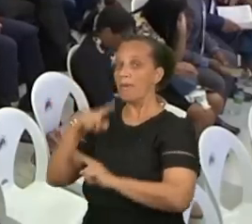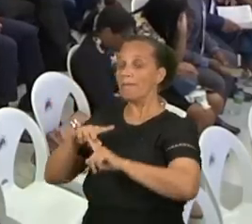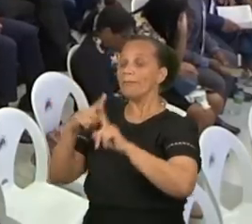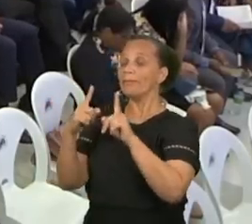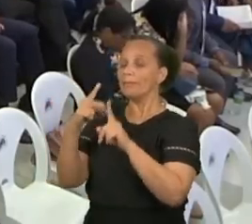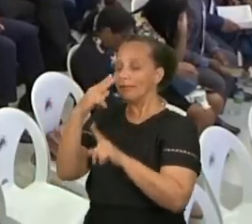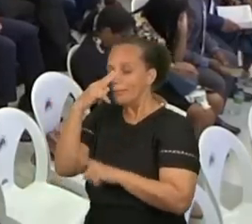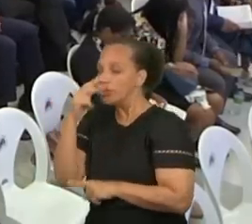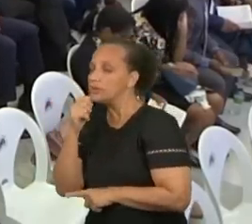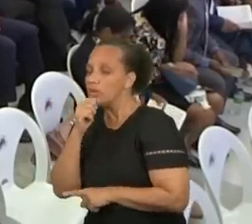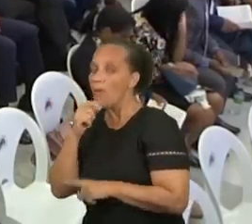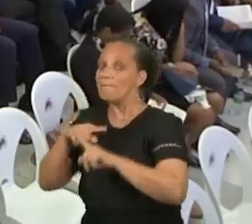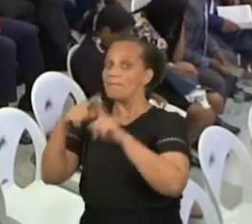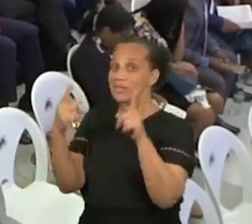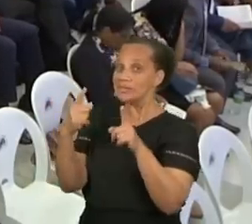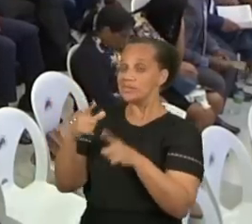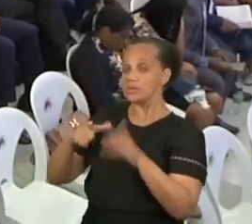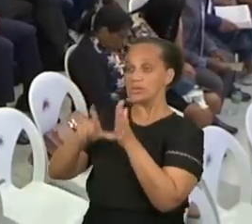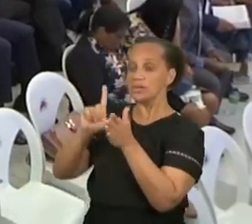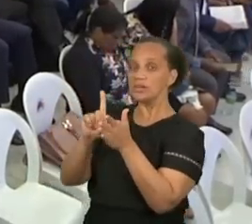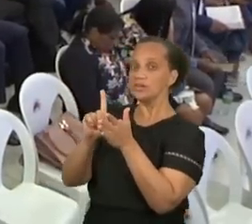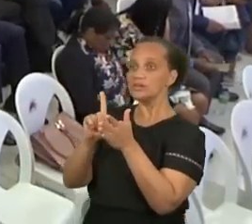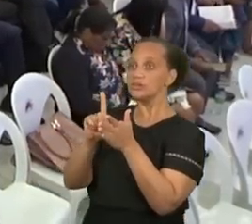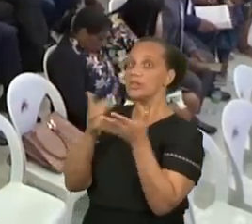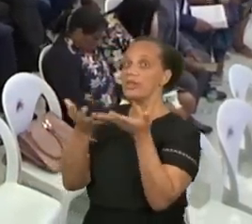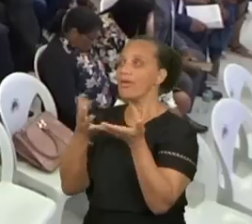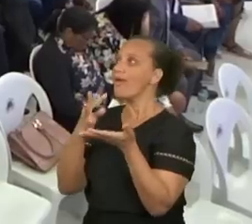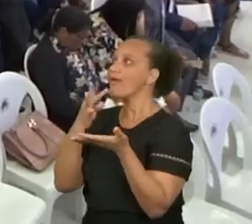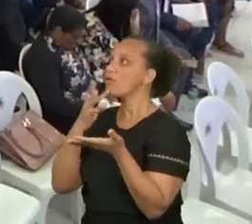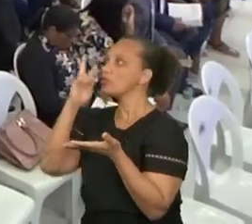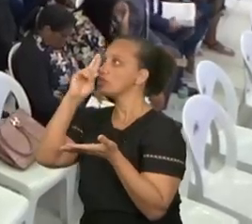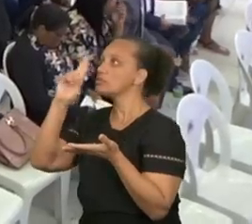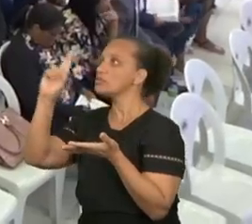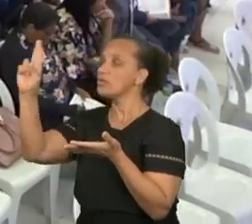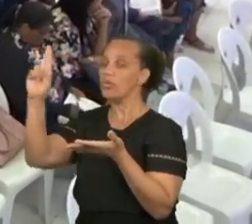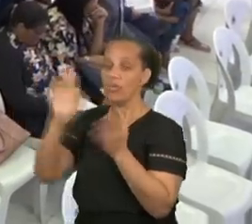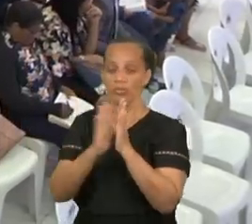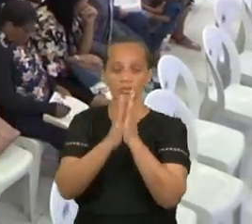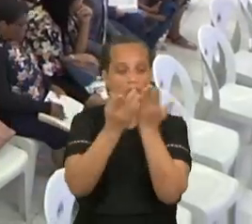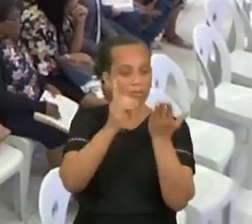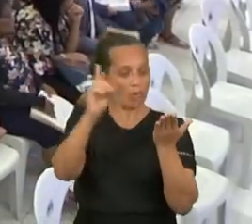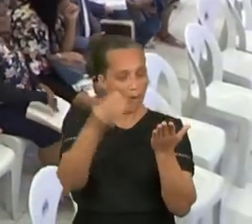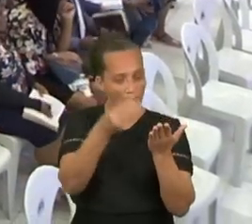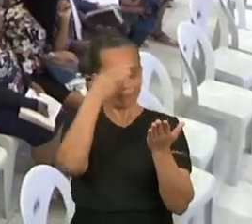tem o seu prazer na lei do Senhor e na sua lei medita de dia e de noite